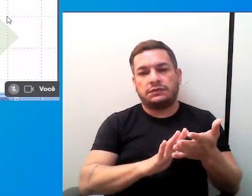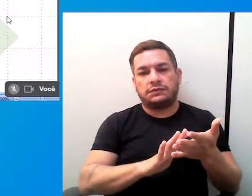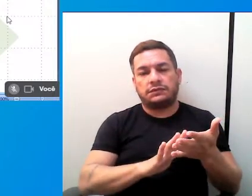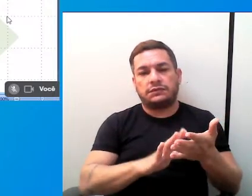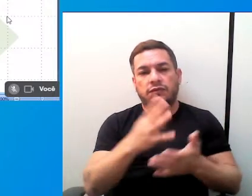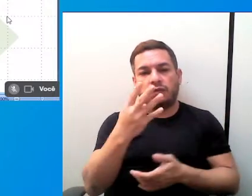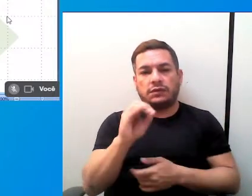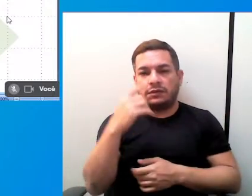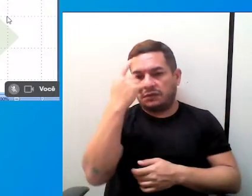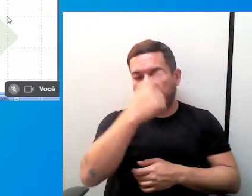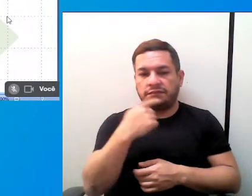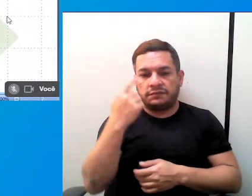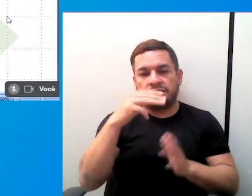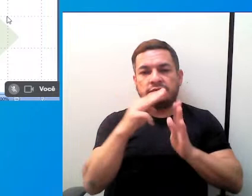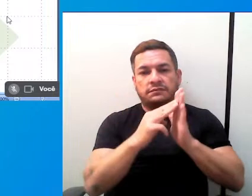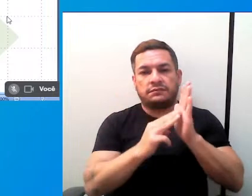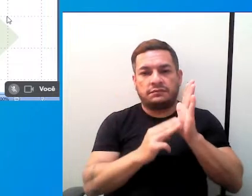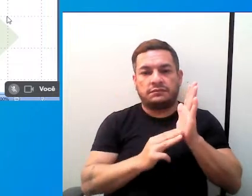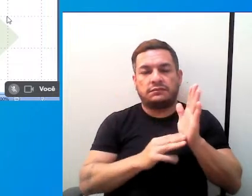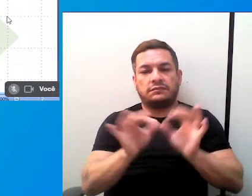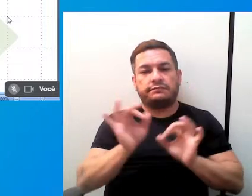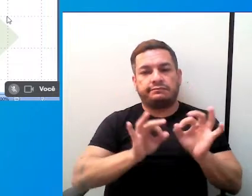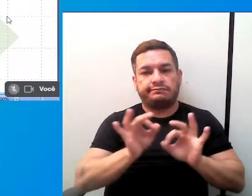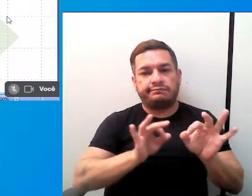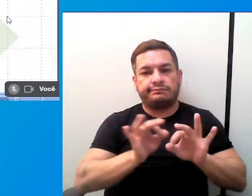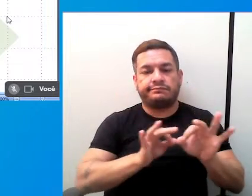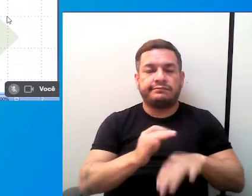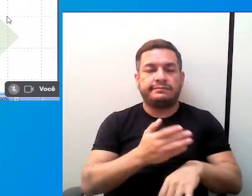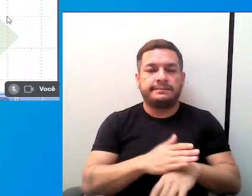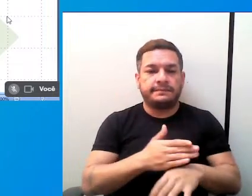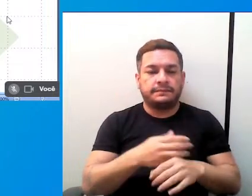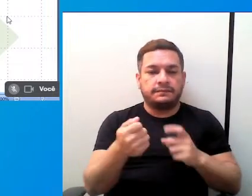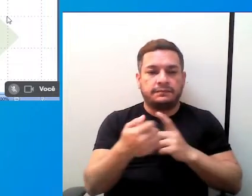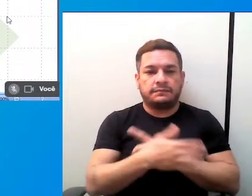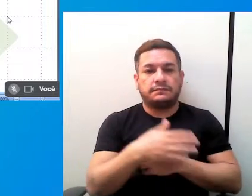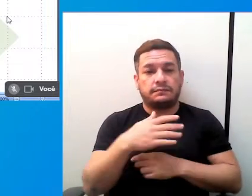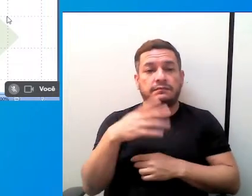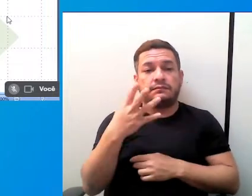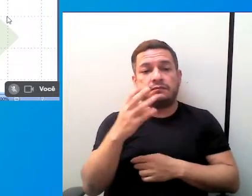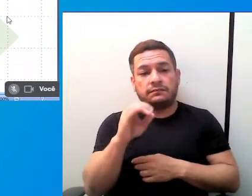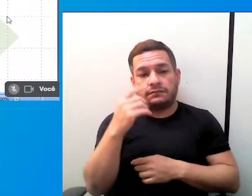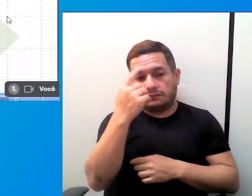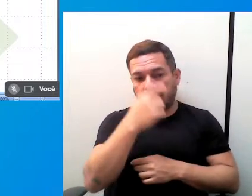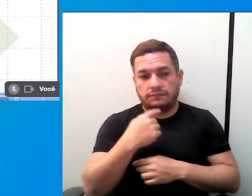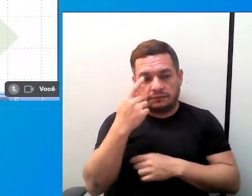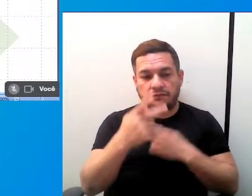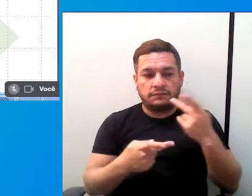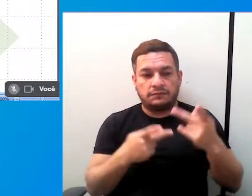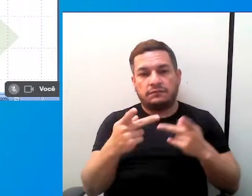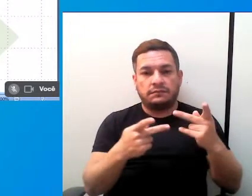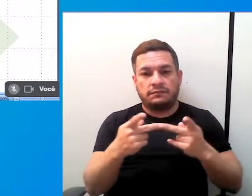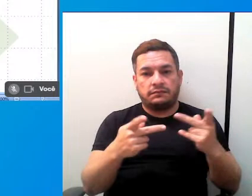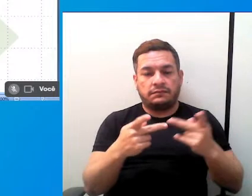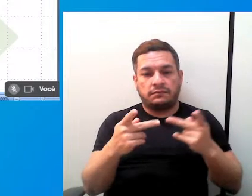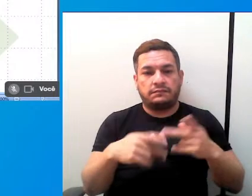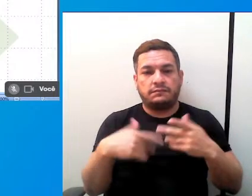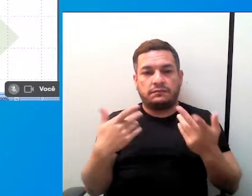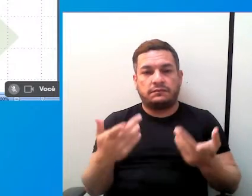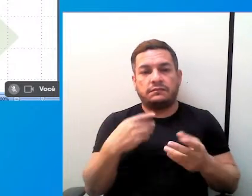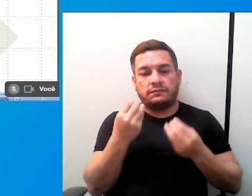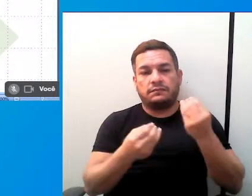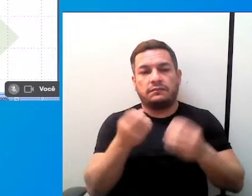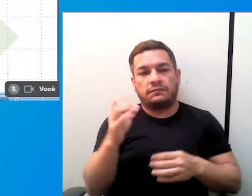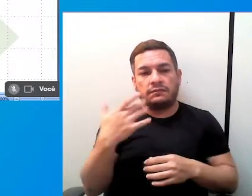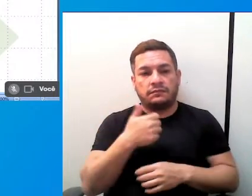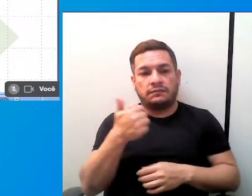São 40 horas da metodologia preparatória para a extensão e 40 horas do projeto. Então, como funciona?